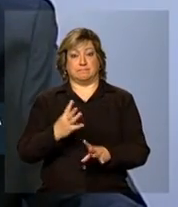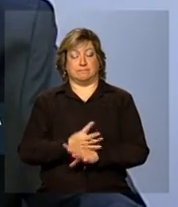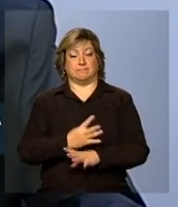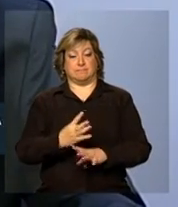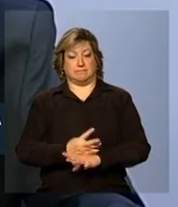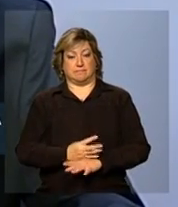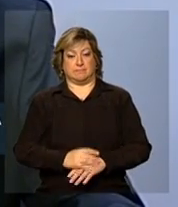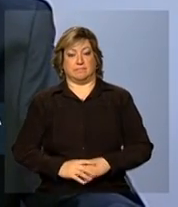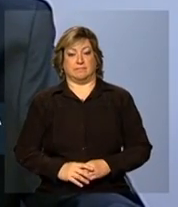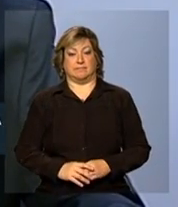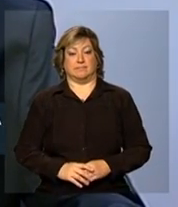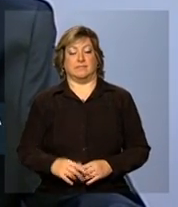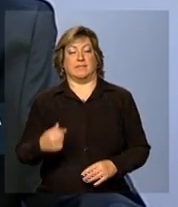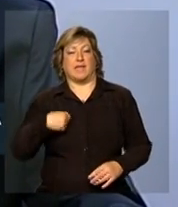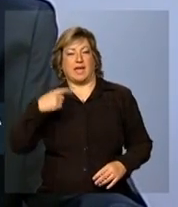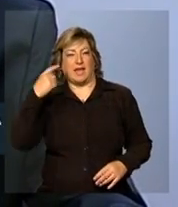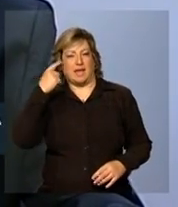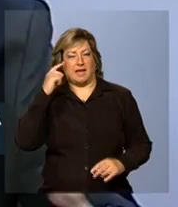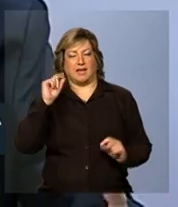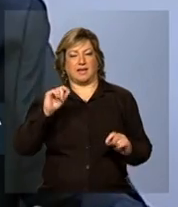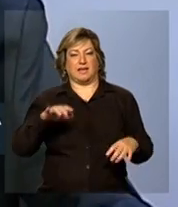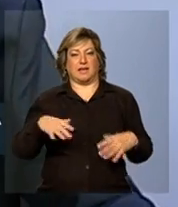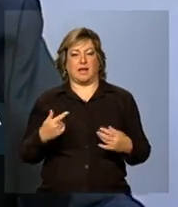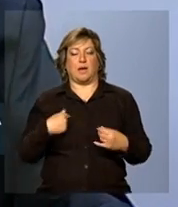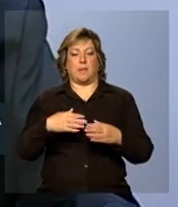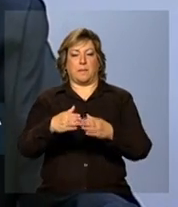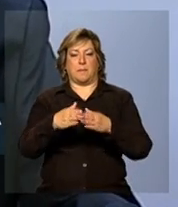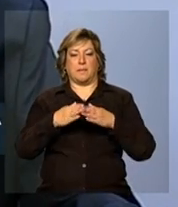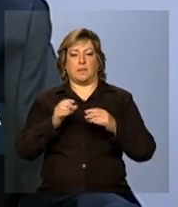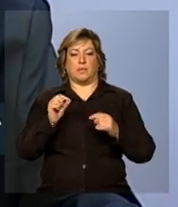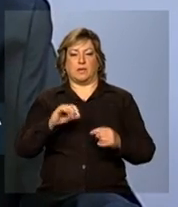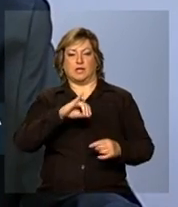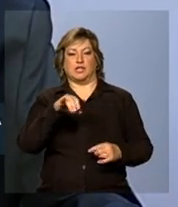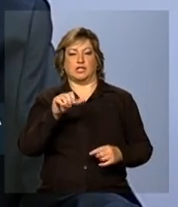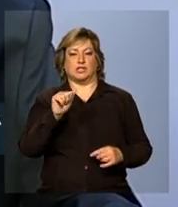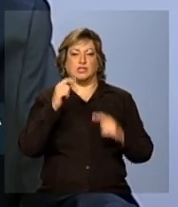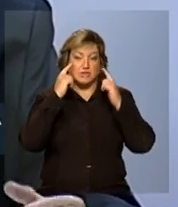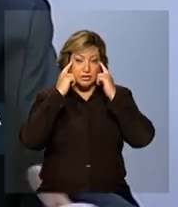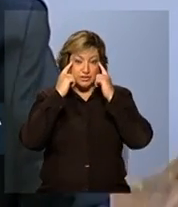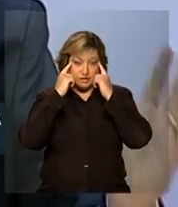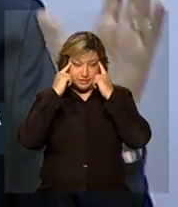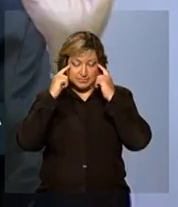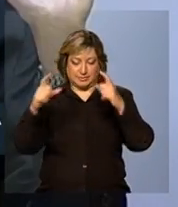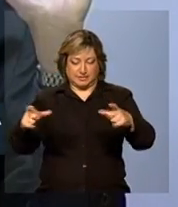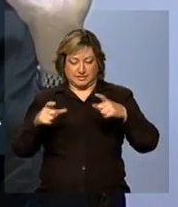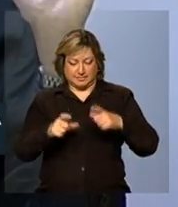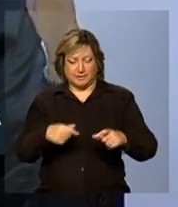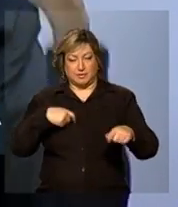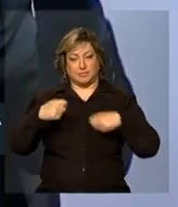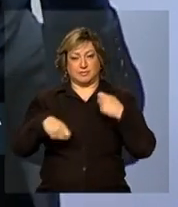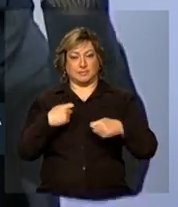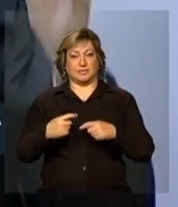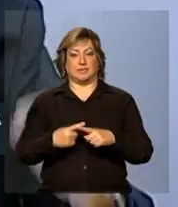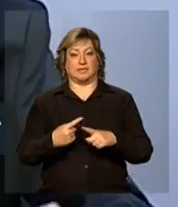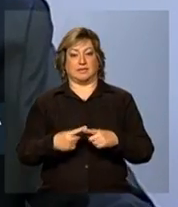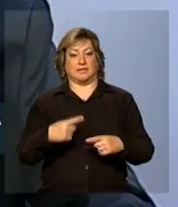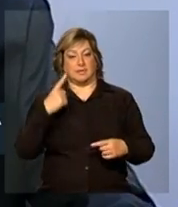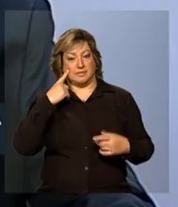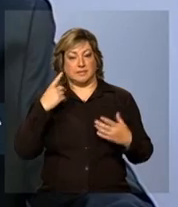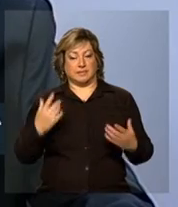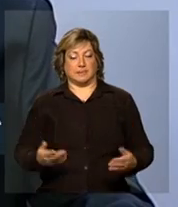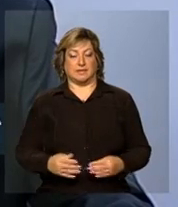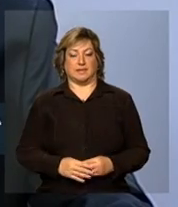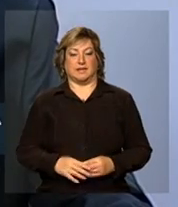Mas eu comi um japonês. Eu falei, já que vai ser, então pedi um japonês em casa, comi uma comida japonesa. Já que tivesse que ir, né?